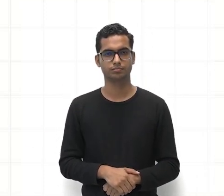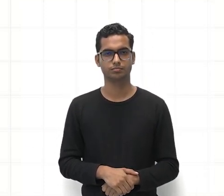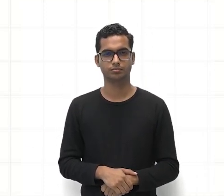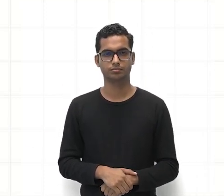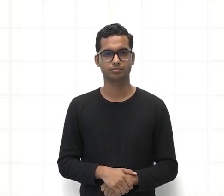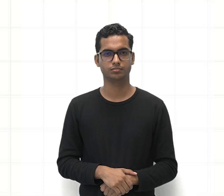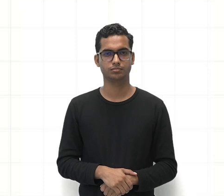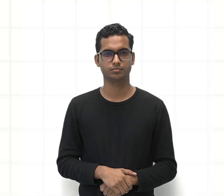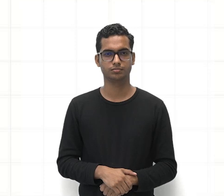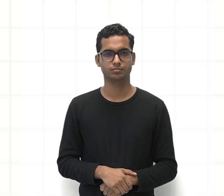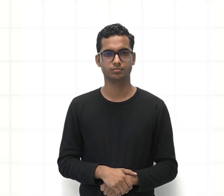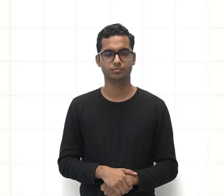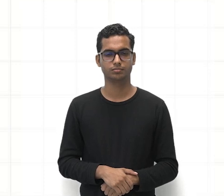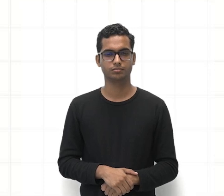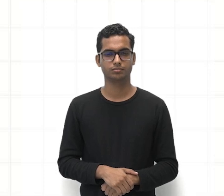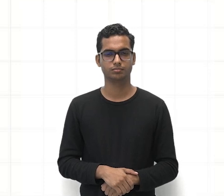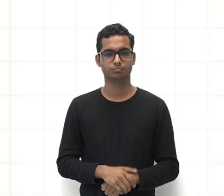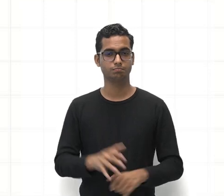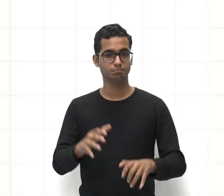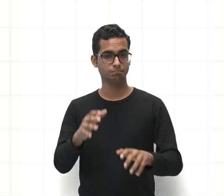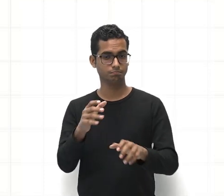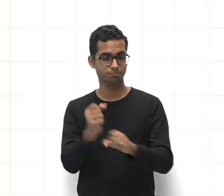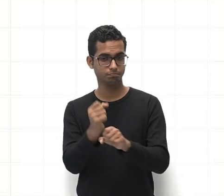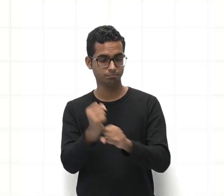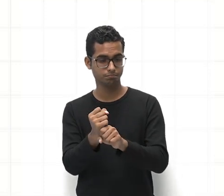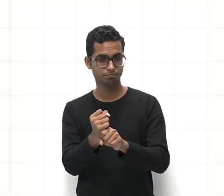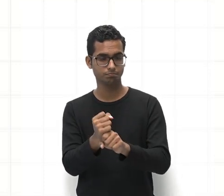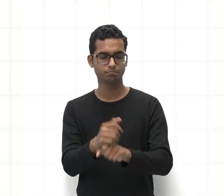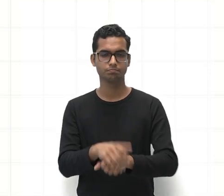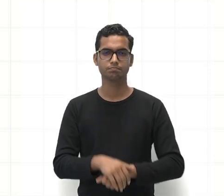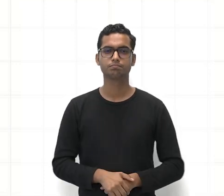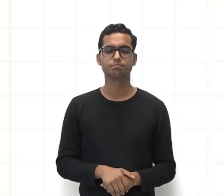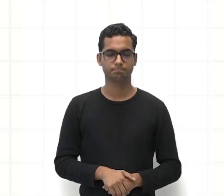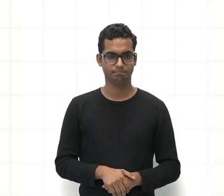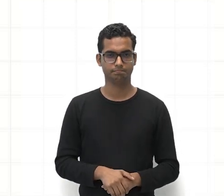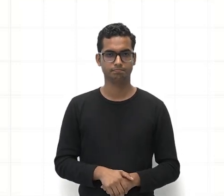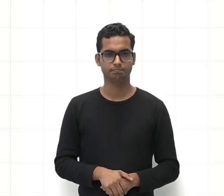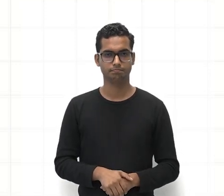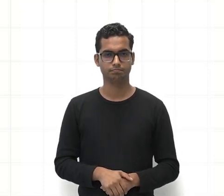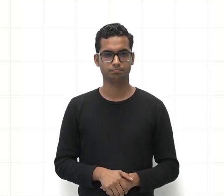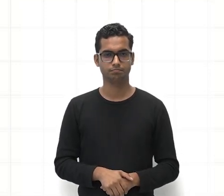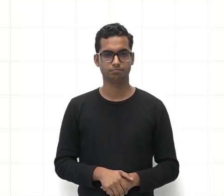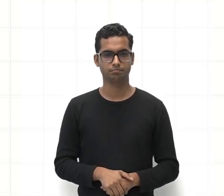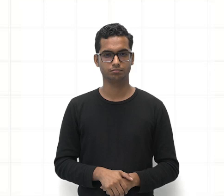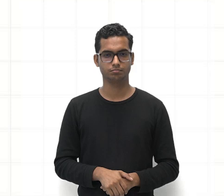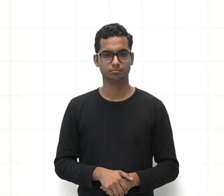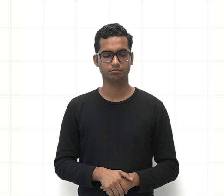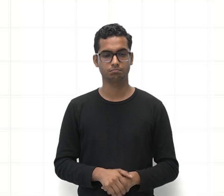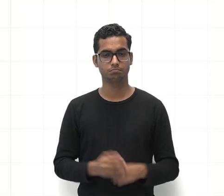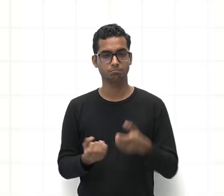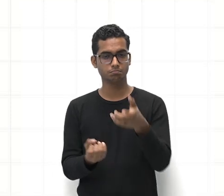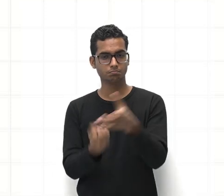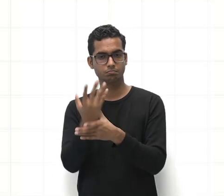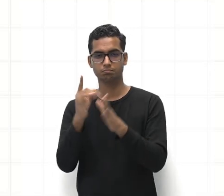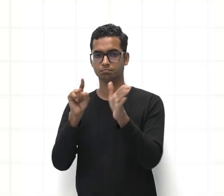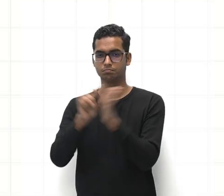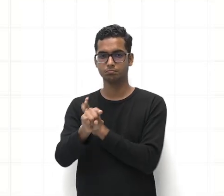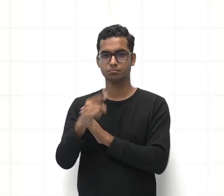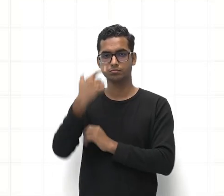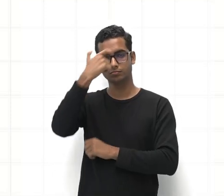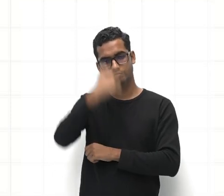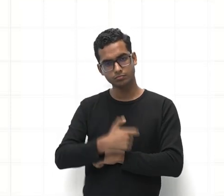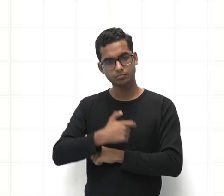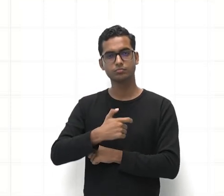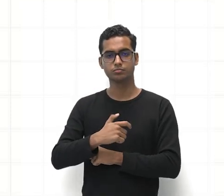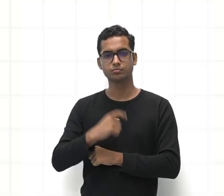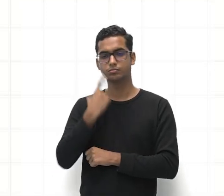nós abordarmos aqui esse cálculo, né, quem estava desenvolvendo a questão achou melhor, no caso aqui fui eu, né, esse cidadão que